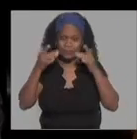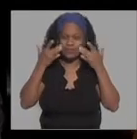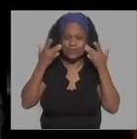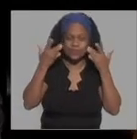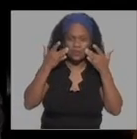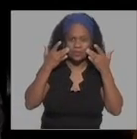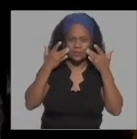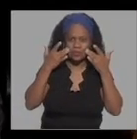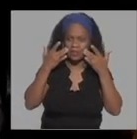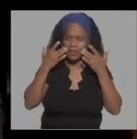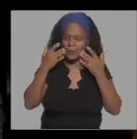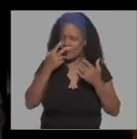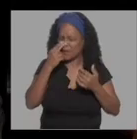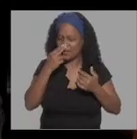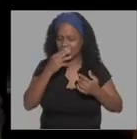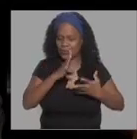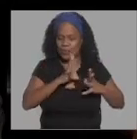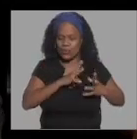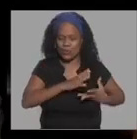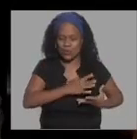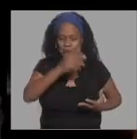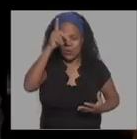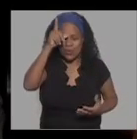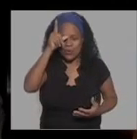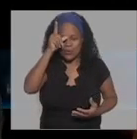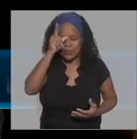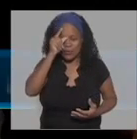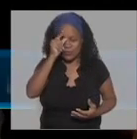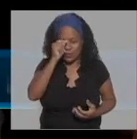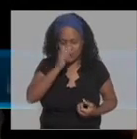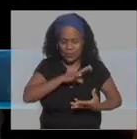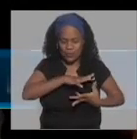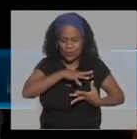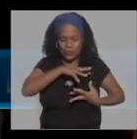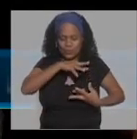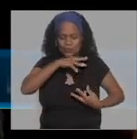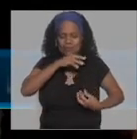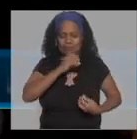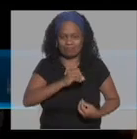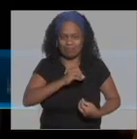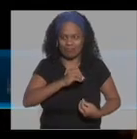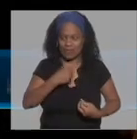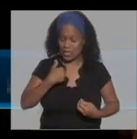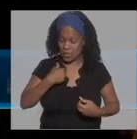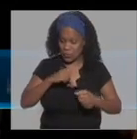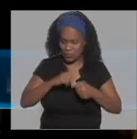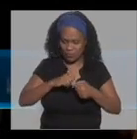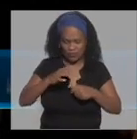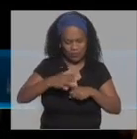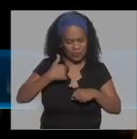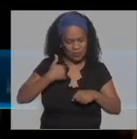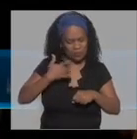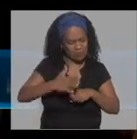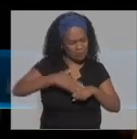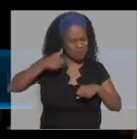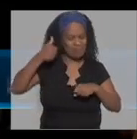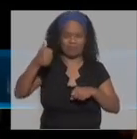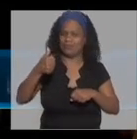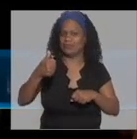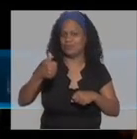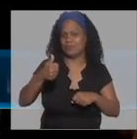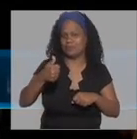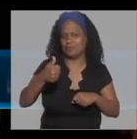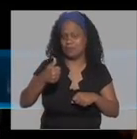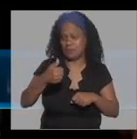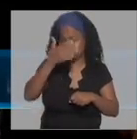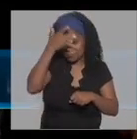eu faço assim eu levo a minha alma eu sai de cena a seu eu dei o máximo e absoluta certeza de que dei o máximo